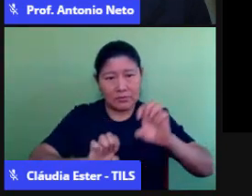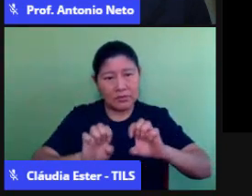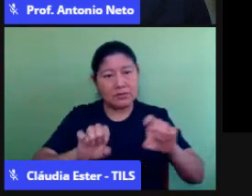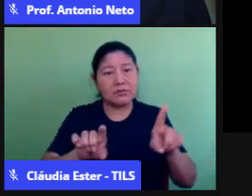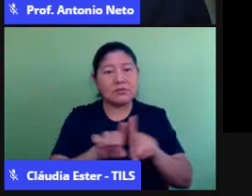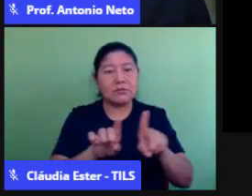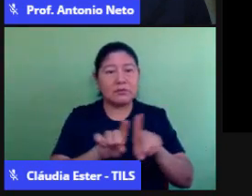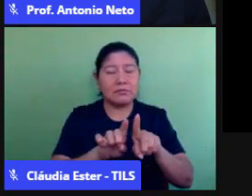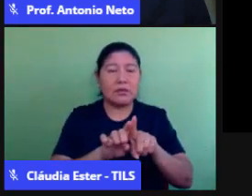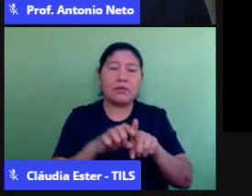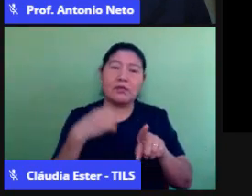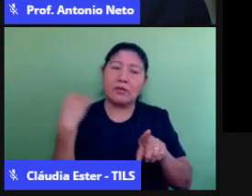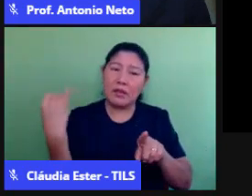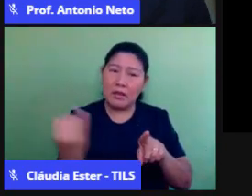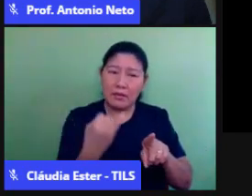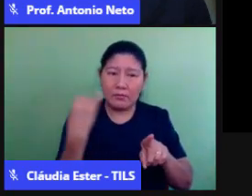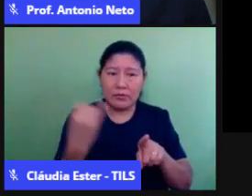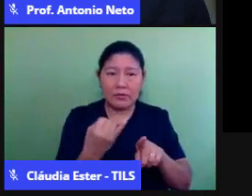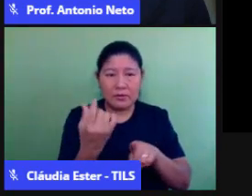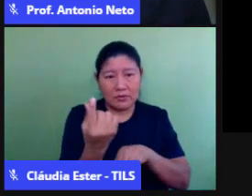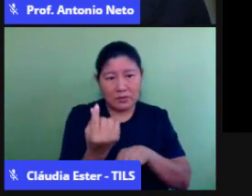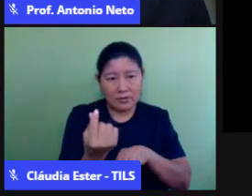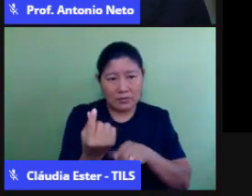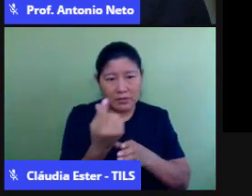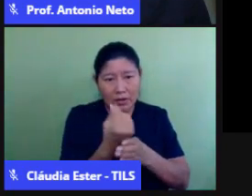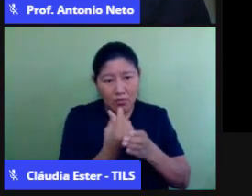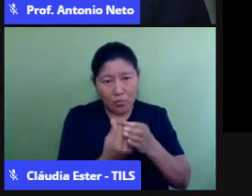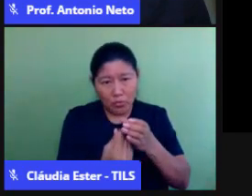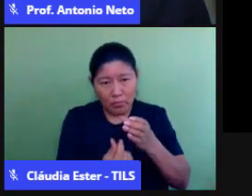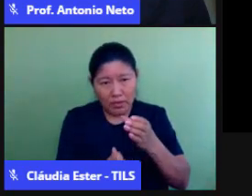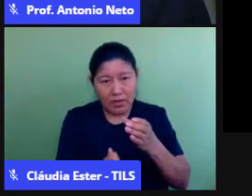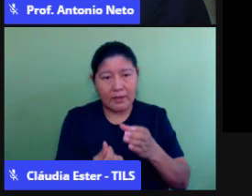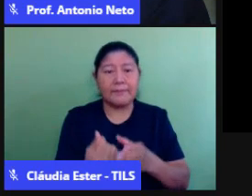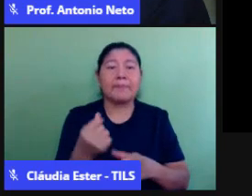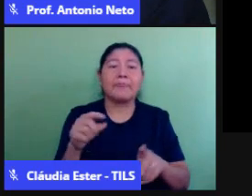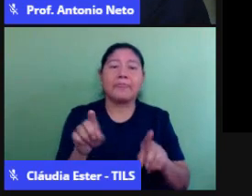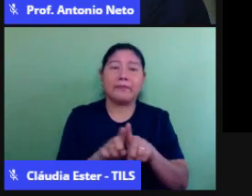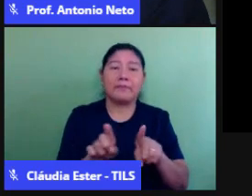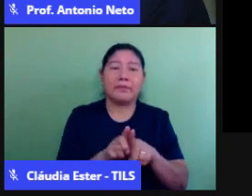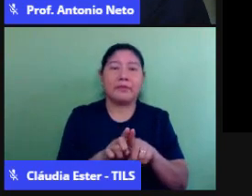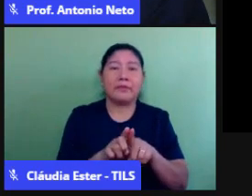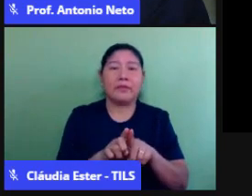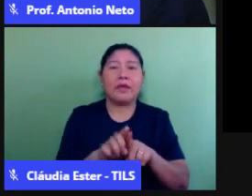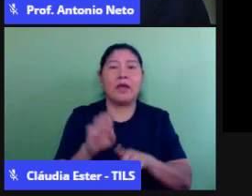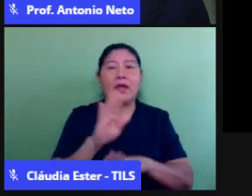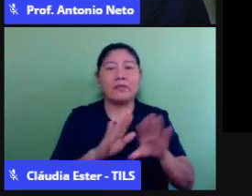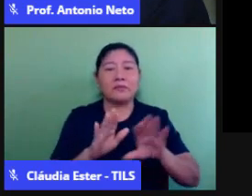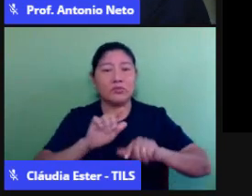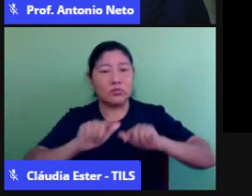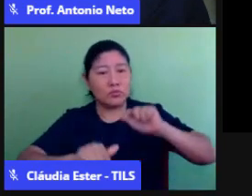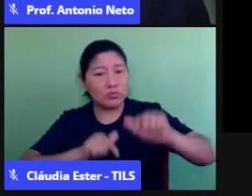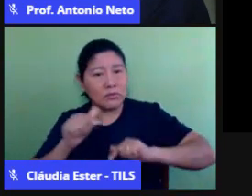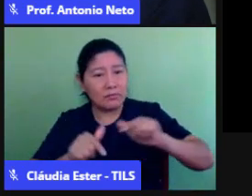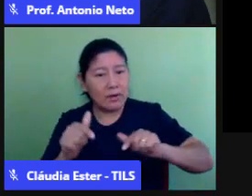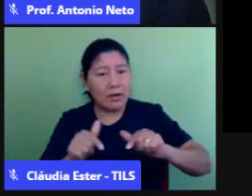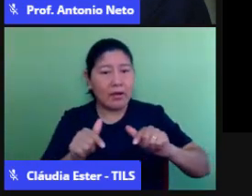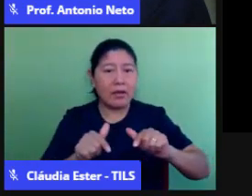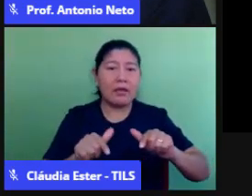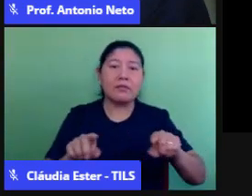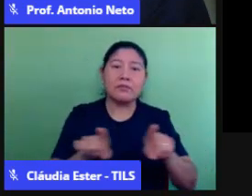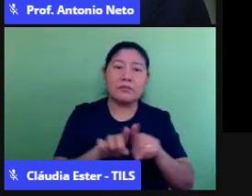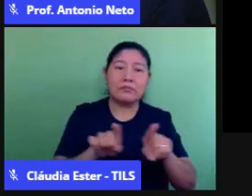na questão econômica, a questão das atividades comerciais, né?